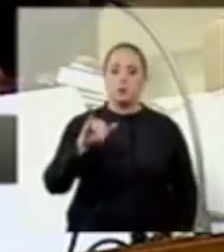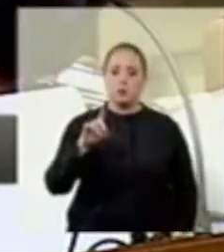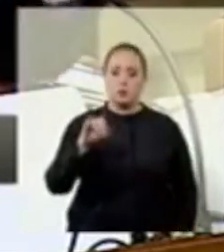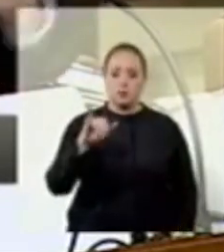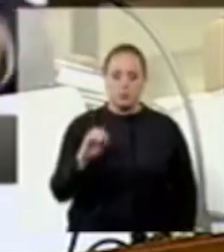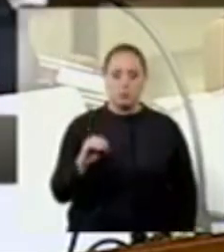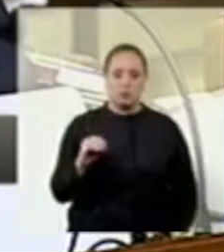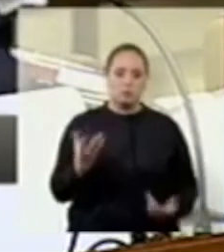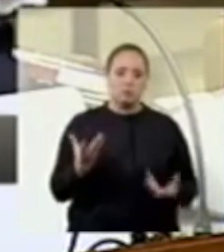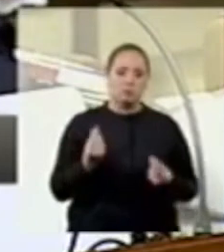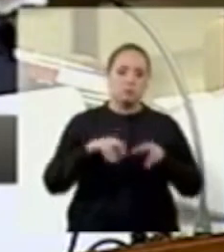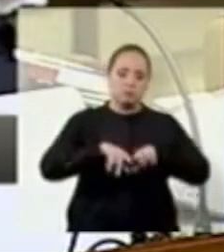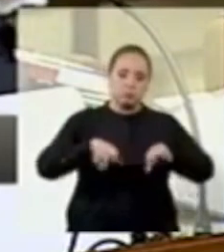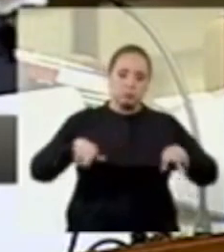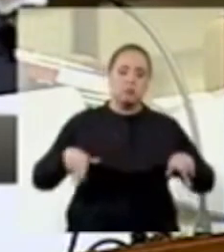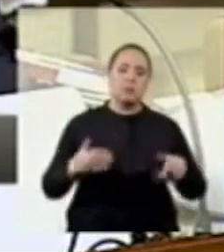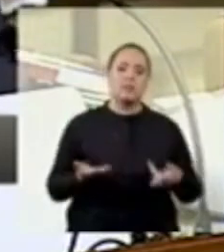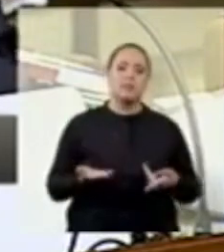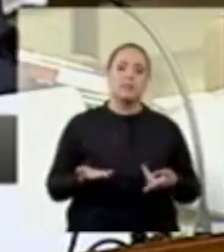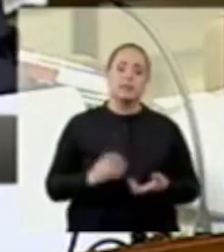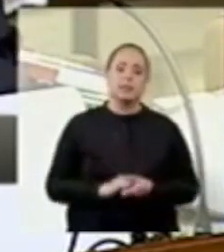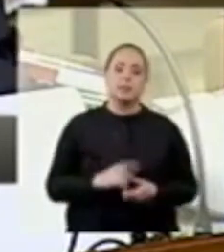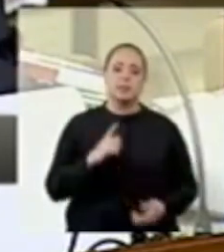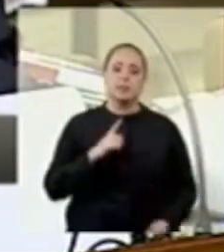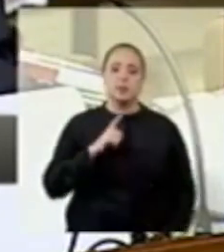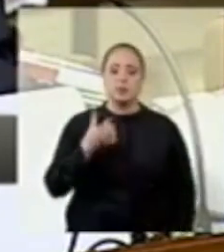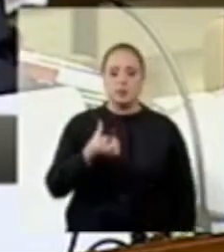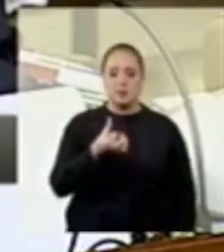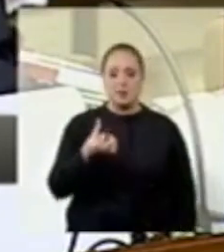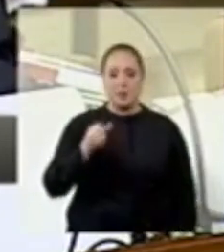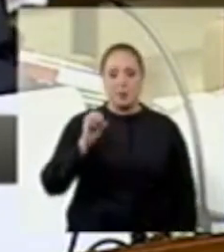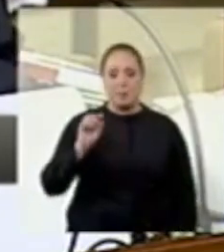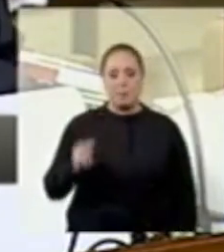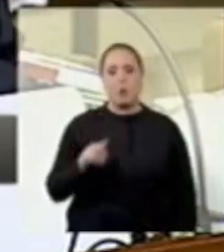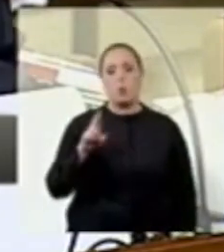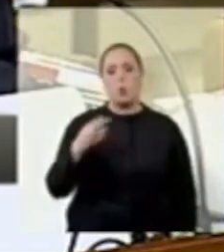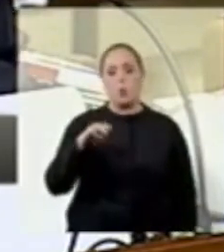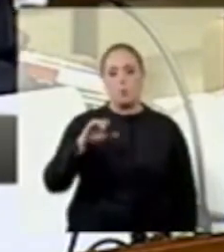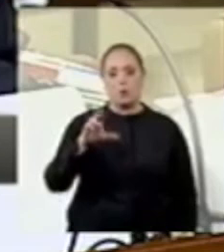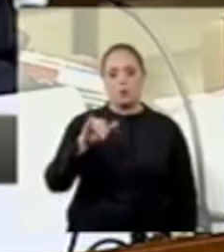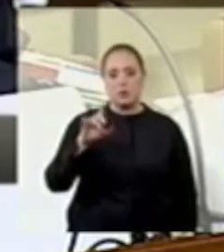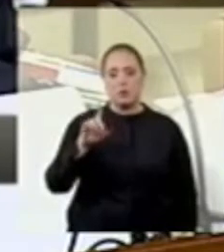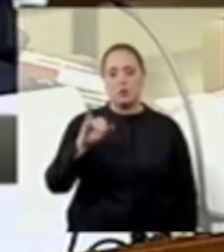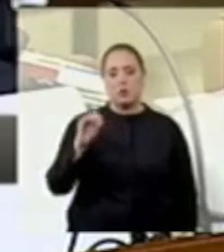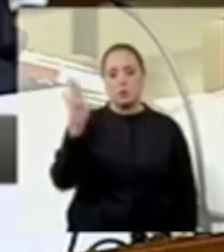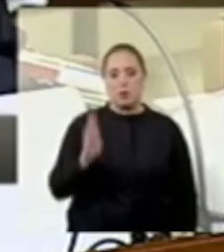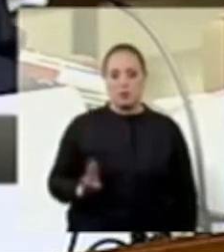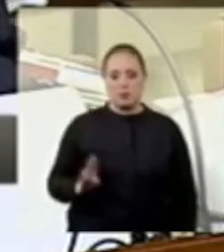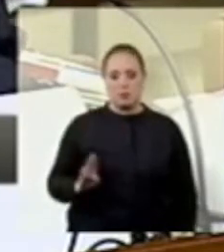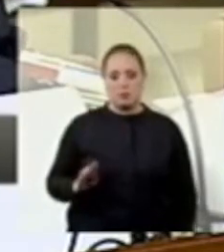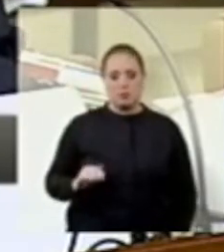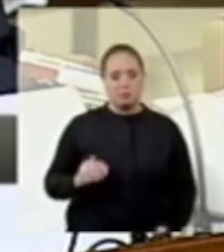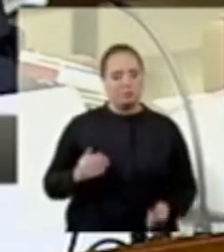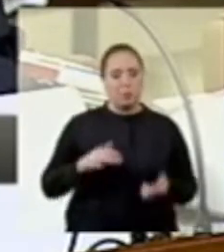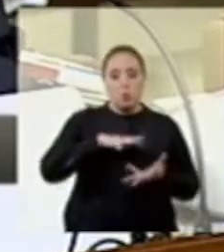que é justo pra américa latina para a prevenção tão 66 mil homicídios no brasil é o país de maior número de homicídios no mundo não é um